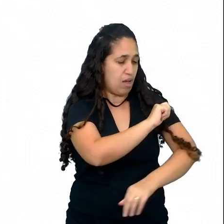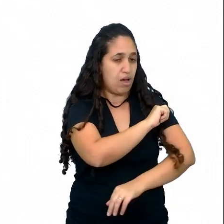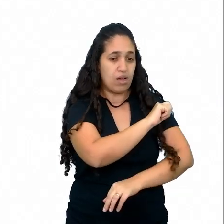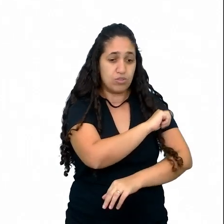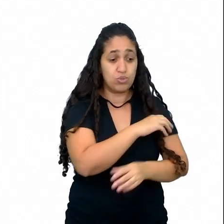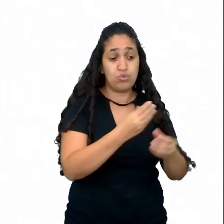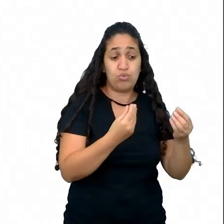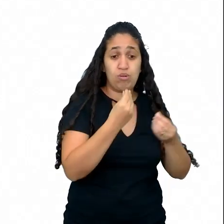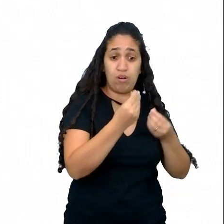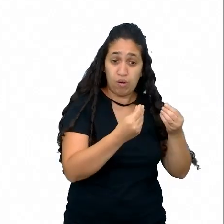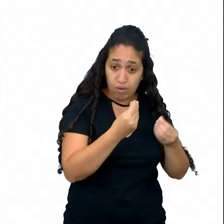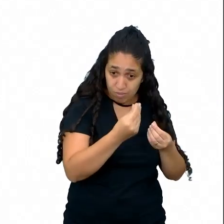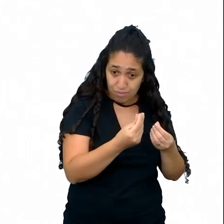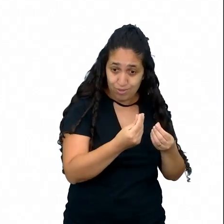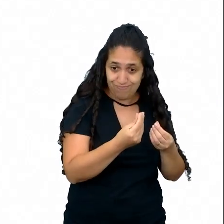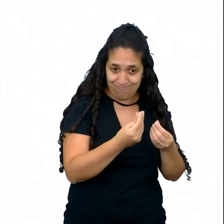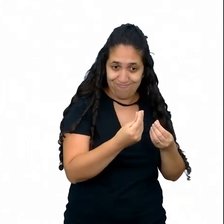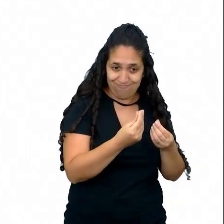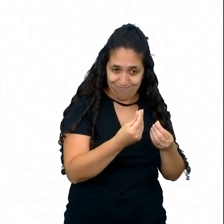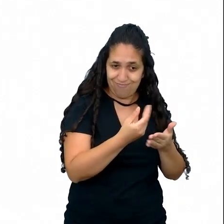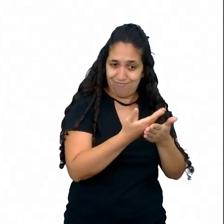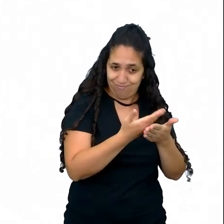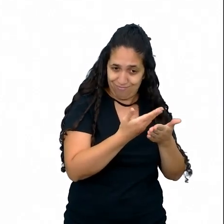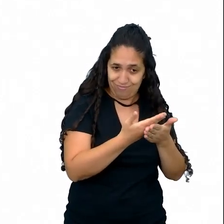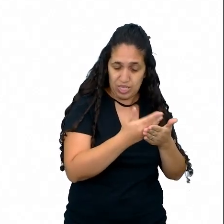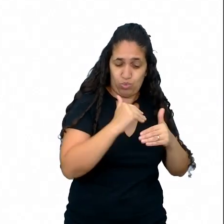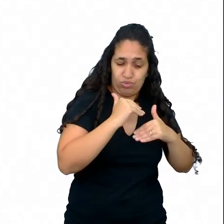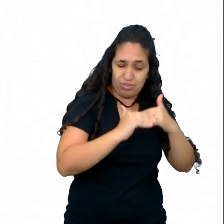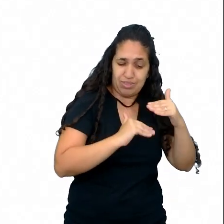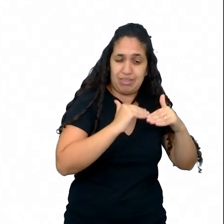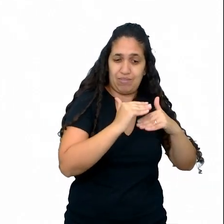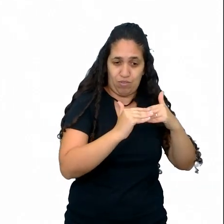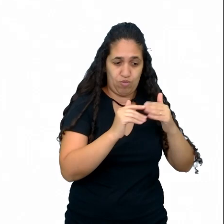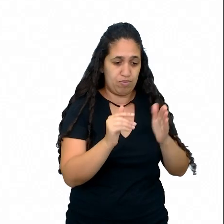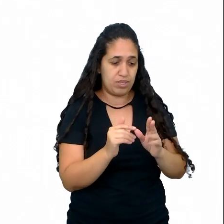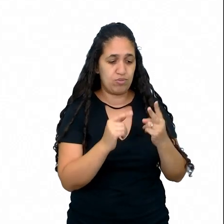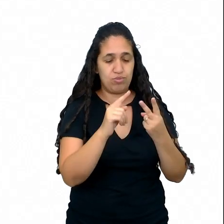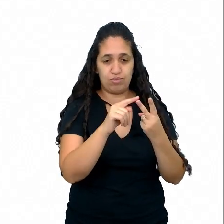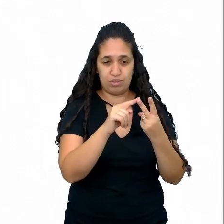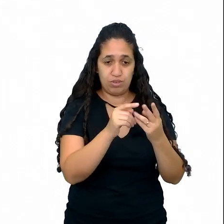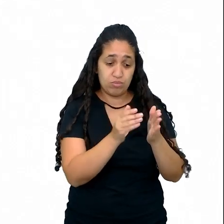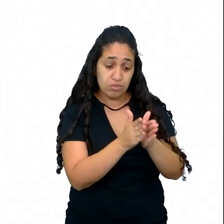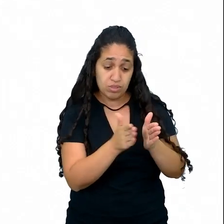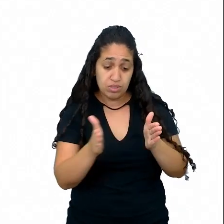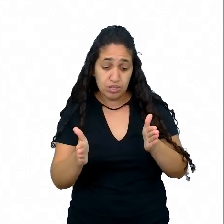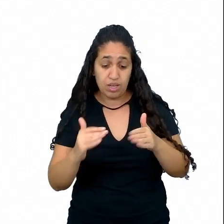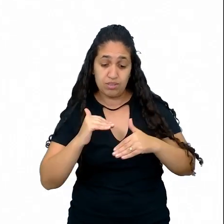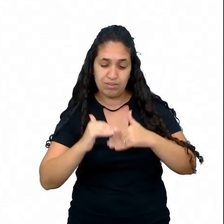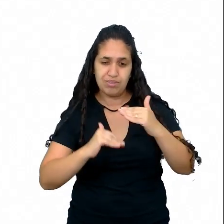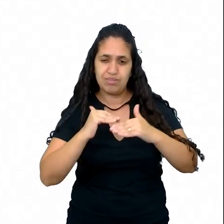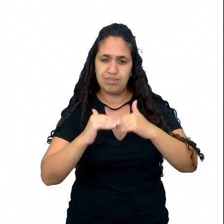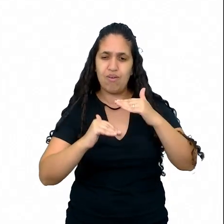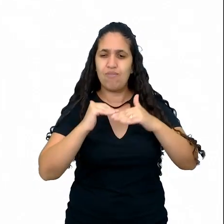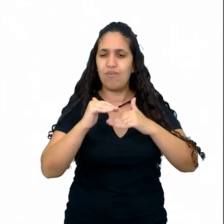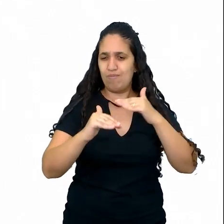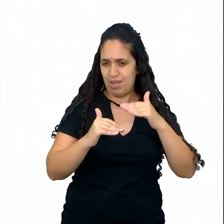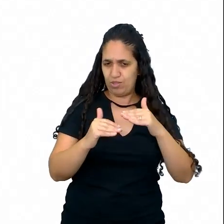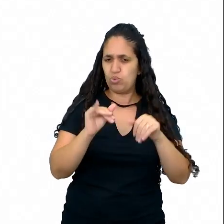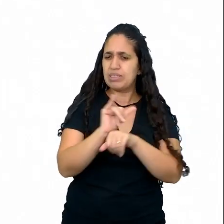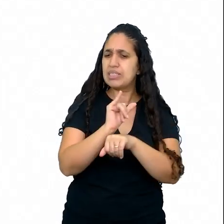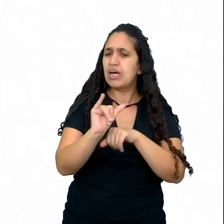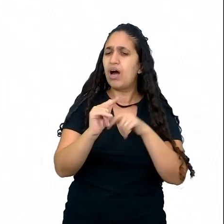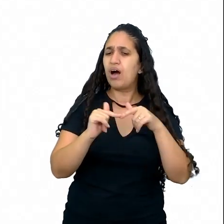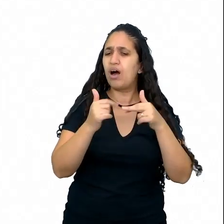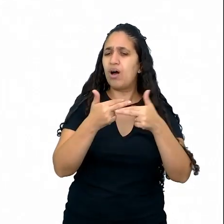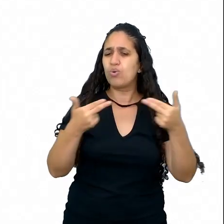ela fica, como que ela está trabalhando, né? O desenvolvendo, quais são as como que eu vou trabalhar com ela, ou seja, o que eu vou